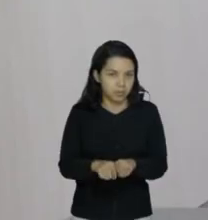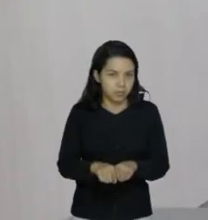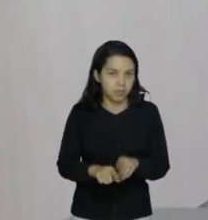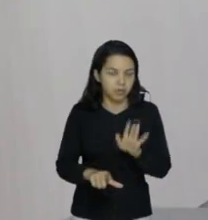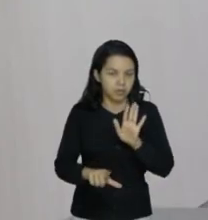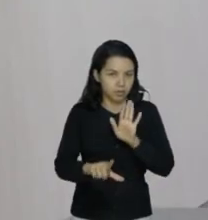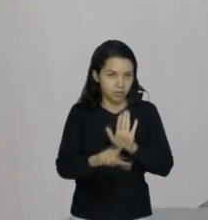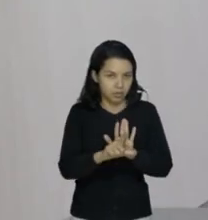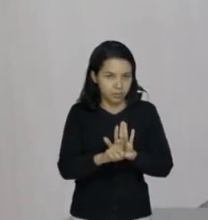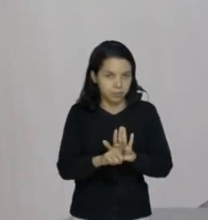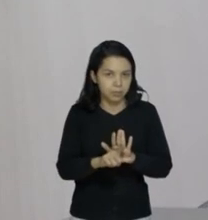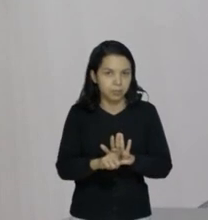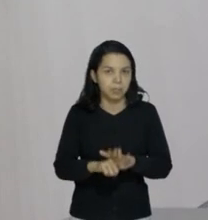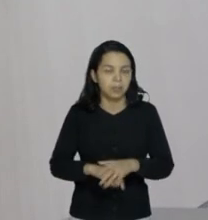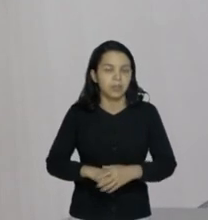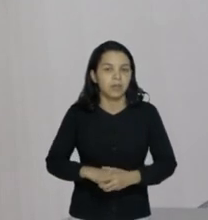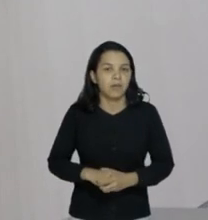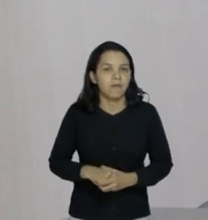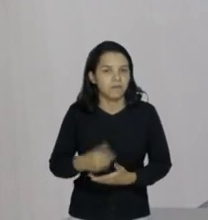reais